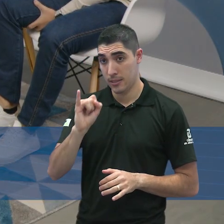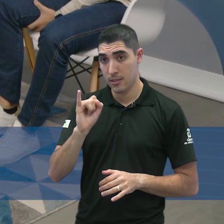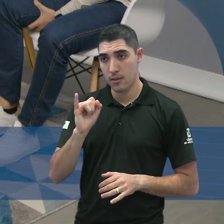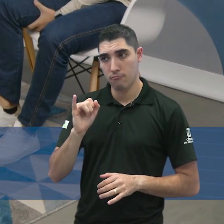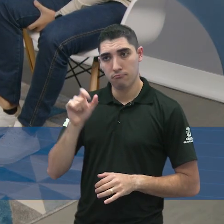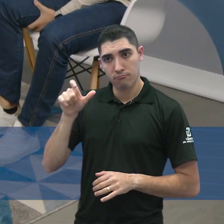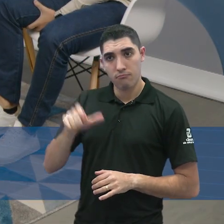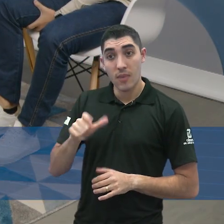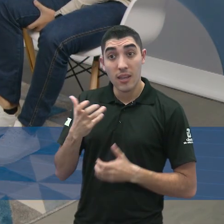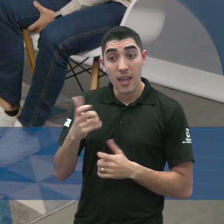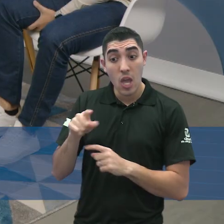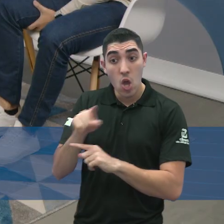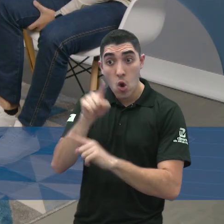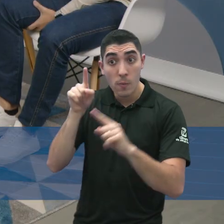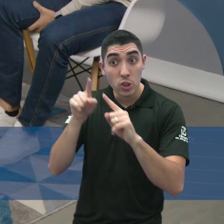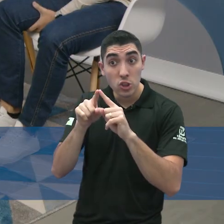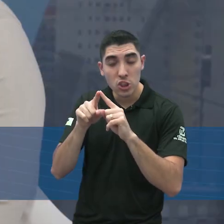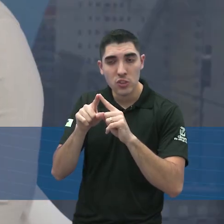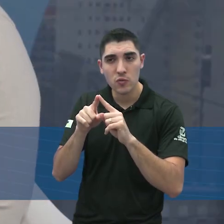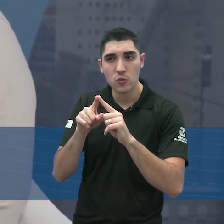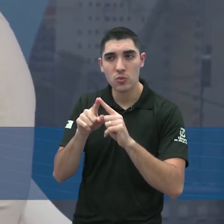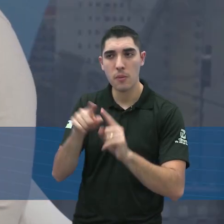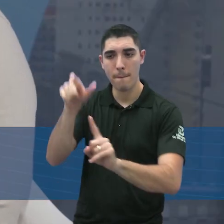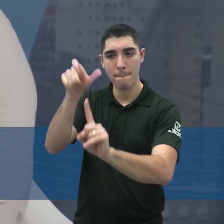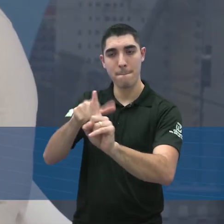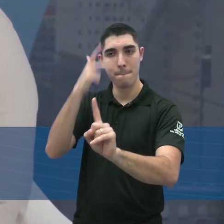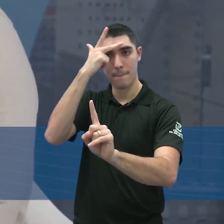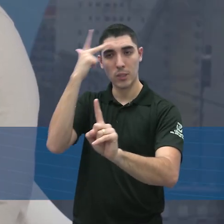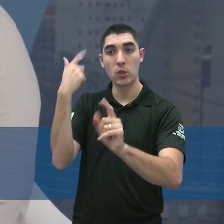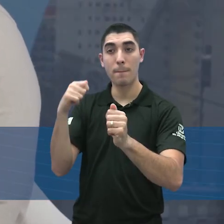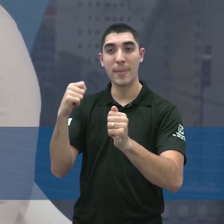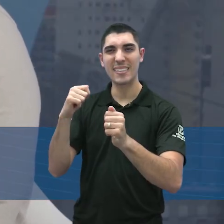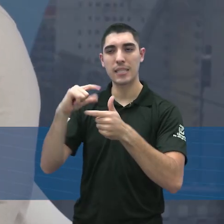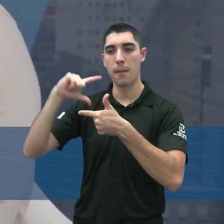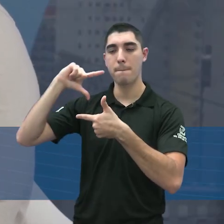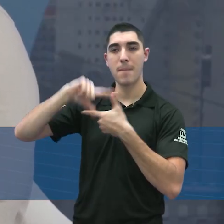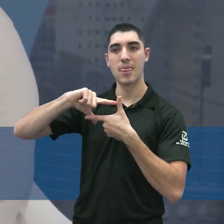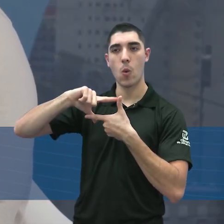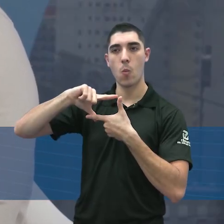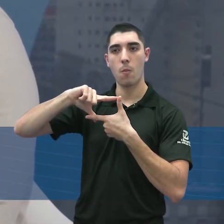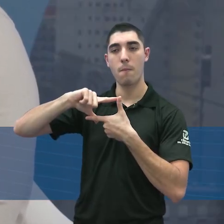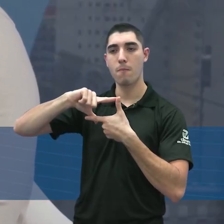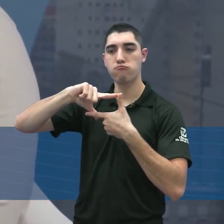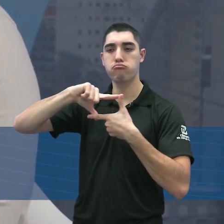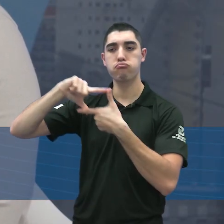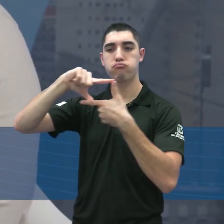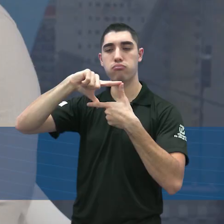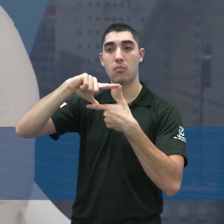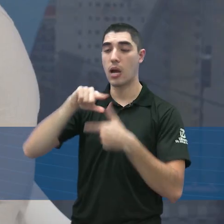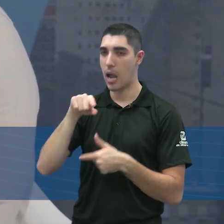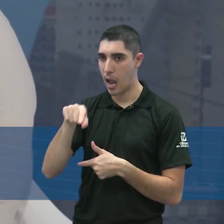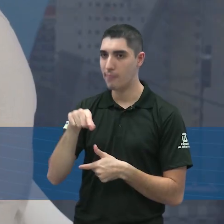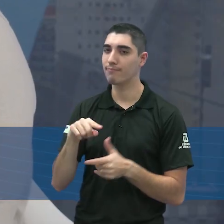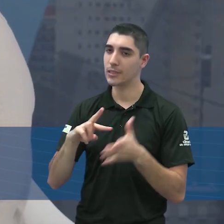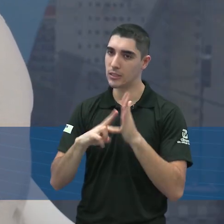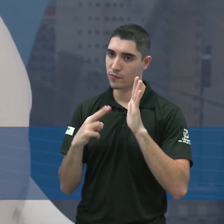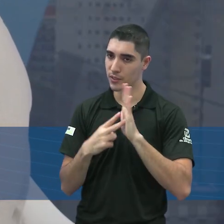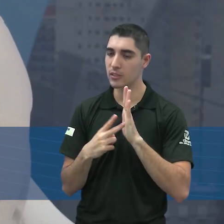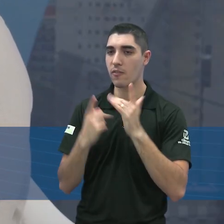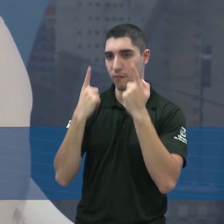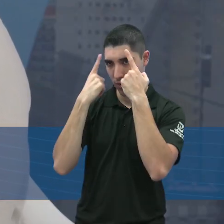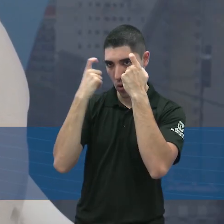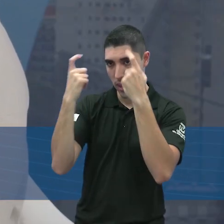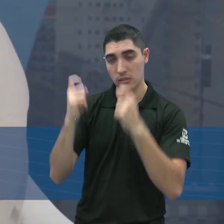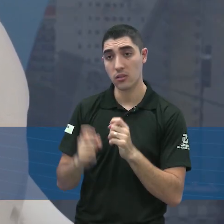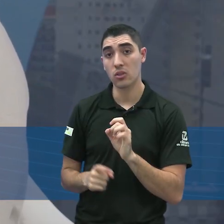tem esse interesse de criar um padrão de indivíduo, isso é violento, né? Porque, né, nós já comentamos